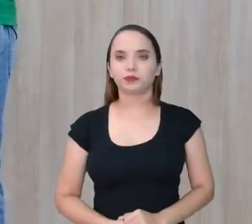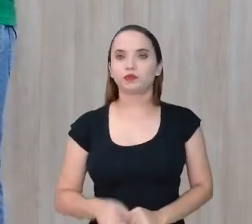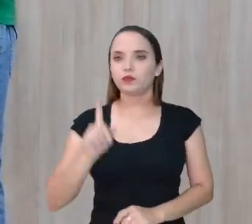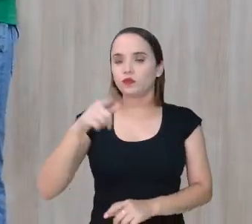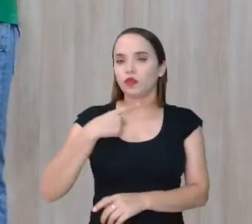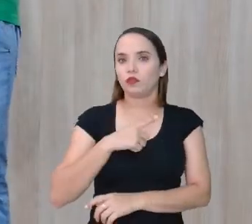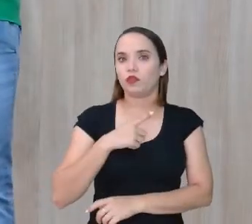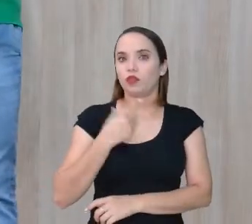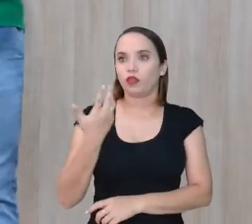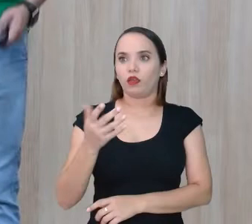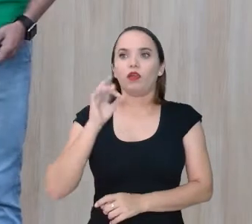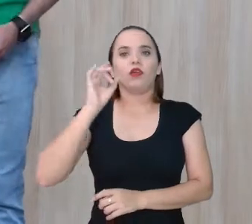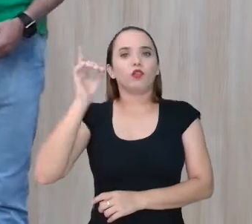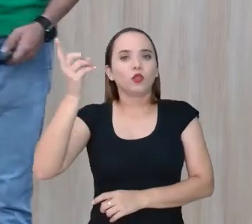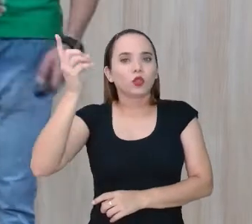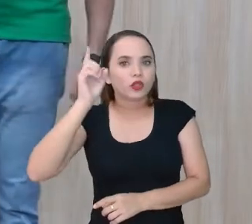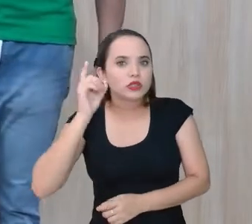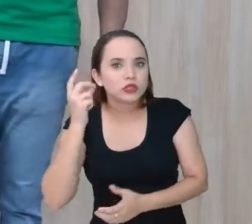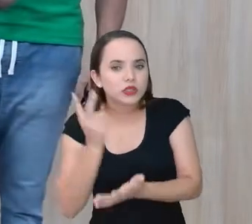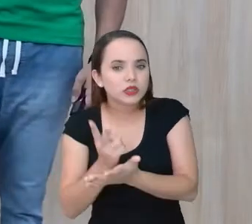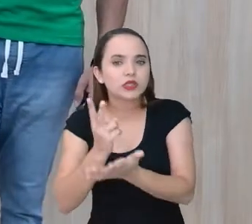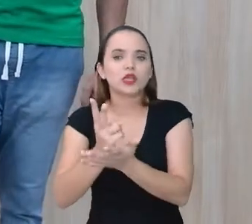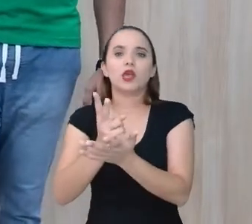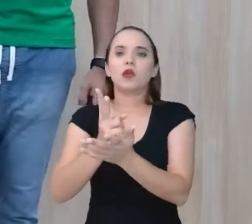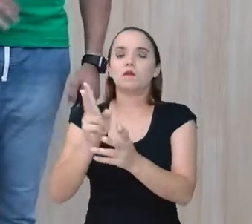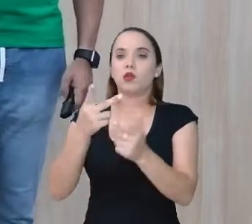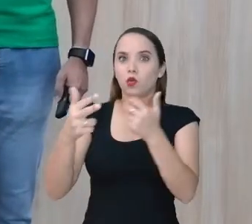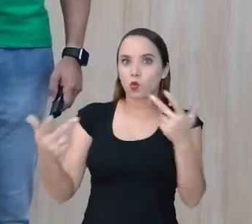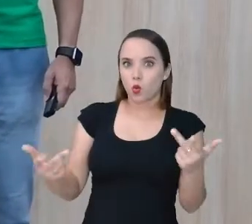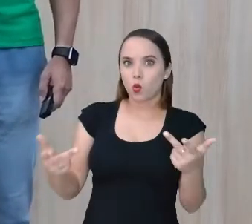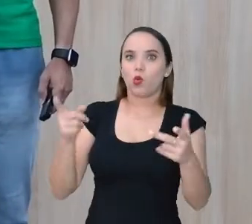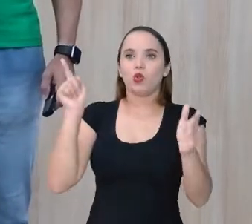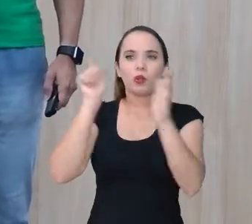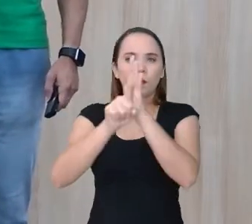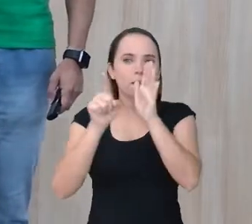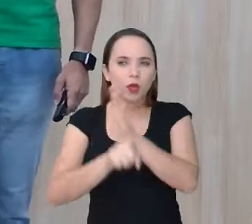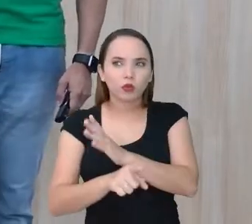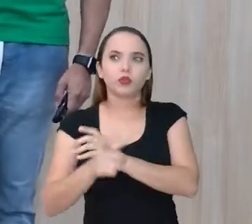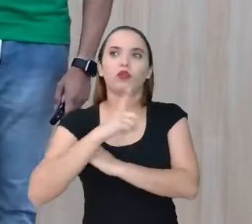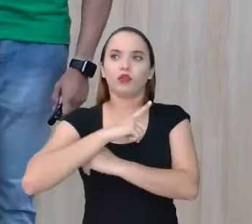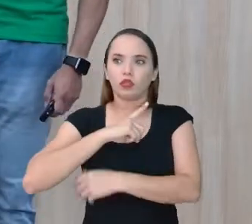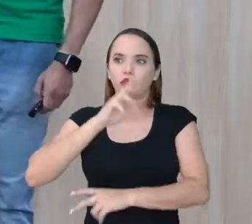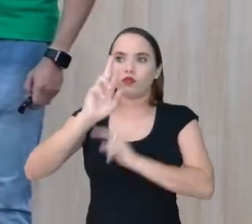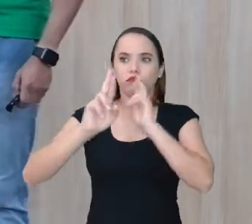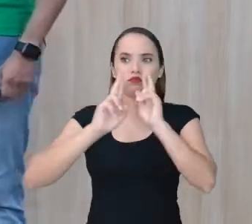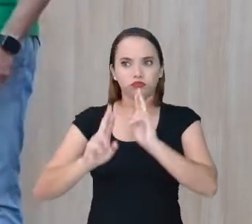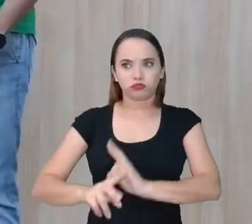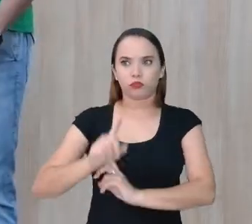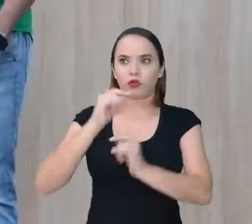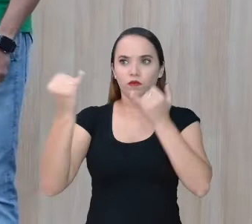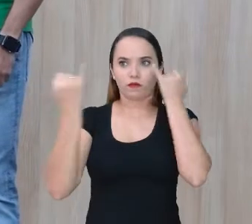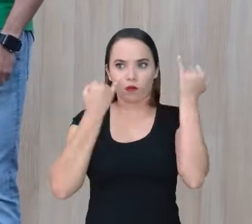para que cada vez mais as pessoas vão aí perguntando, certo, sobre